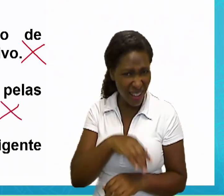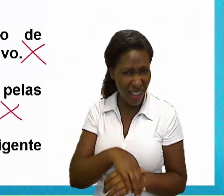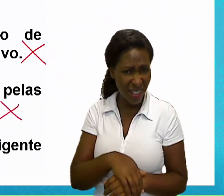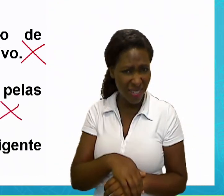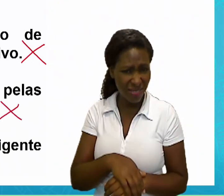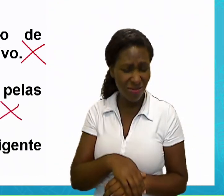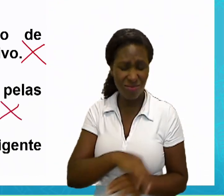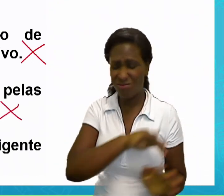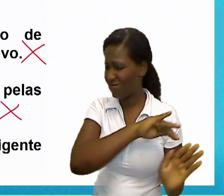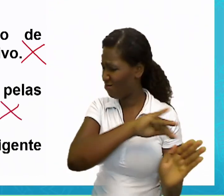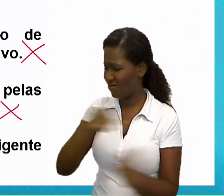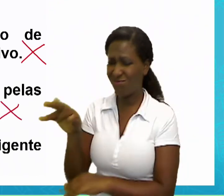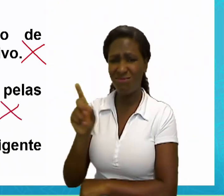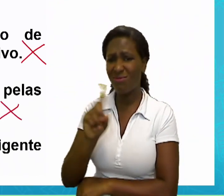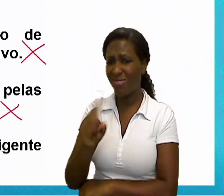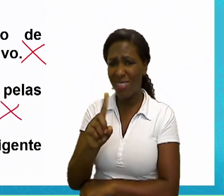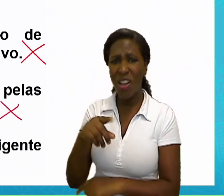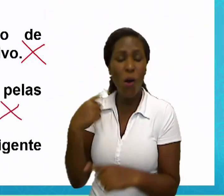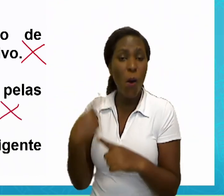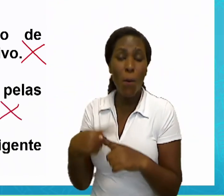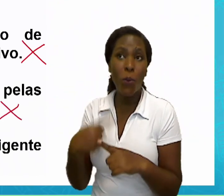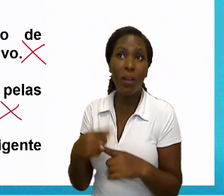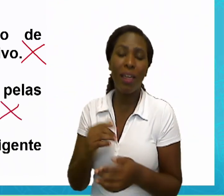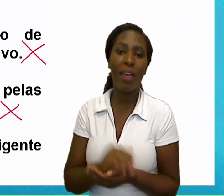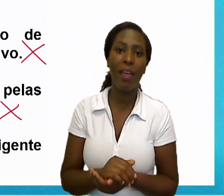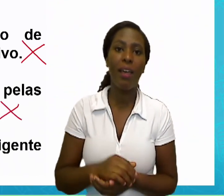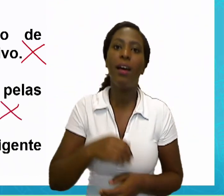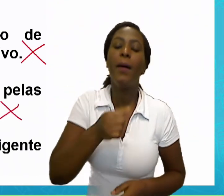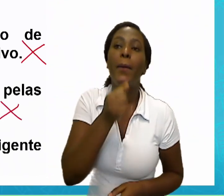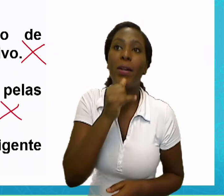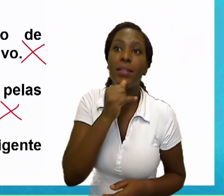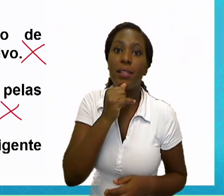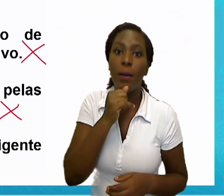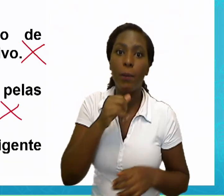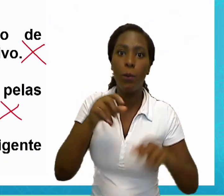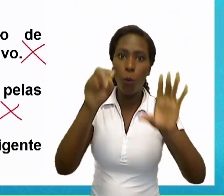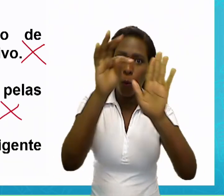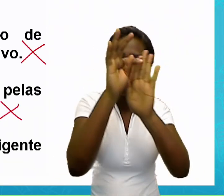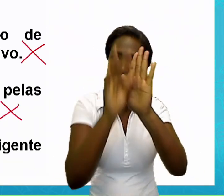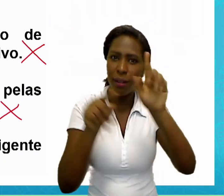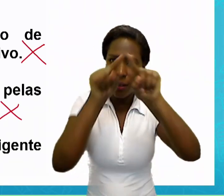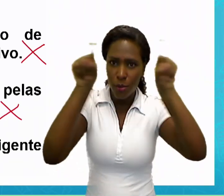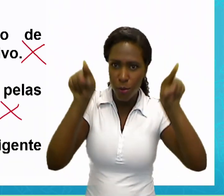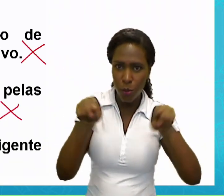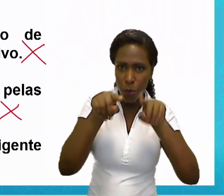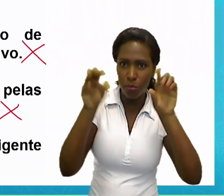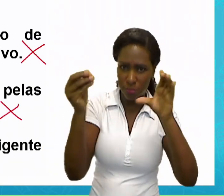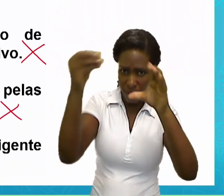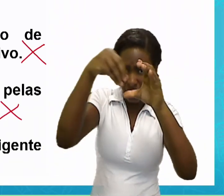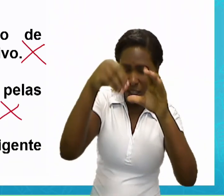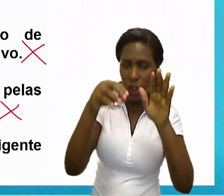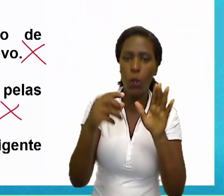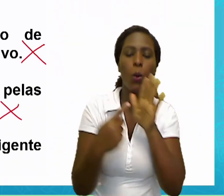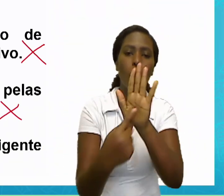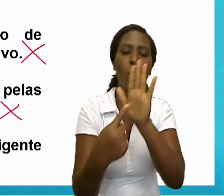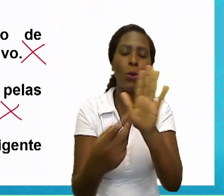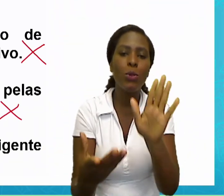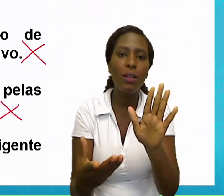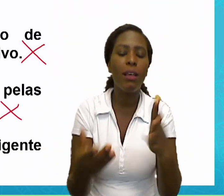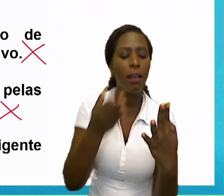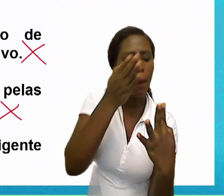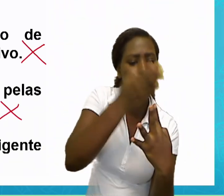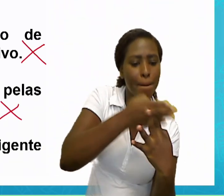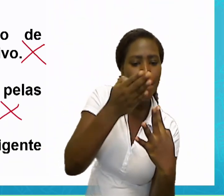né? Quando ele fala de 12 vezes, talvez possa, sim, favorecer, né, a compra aí.